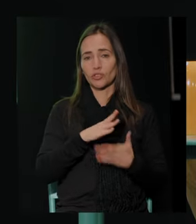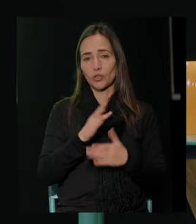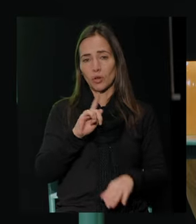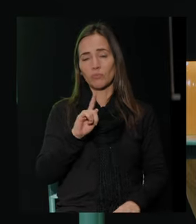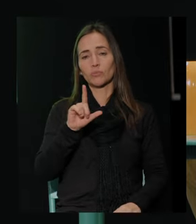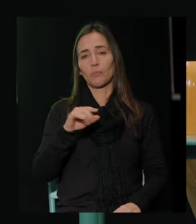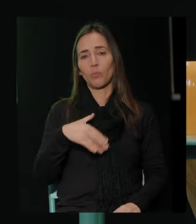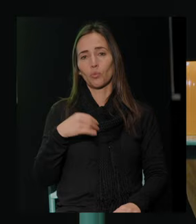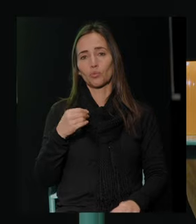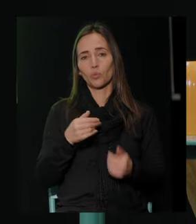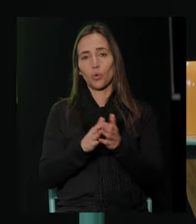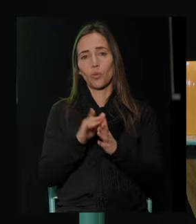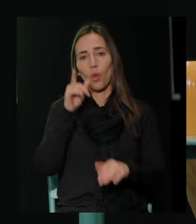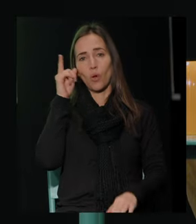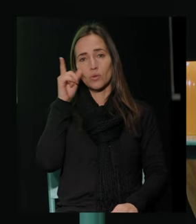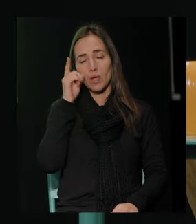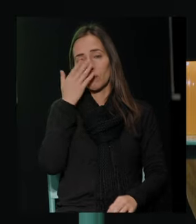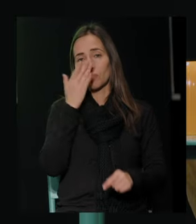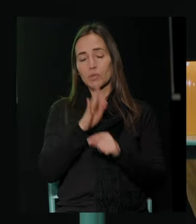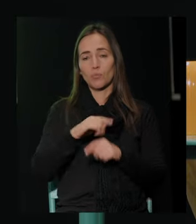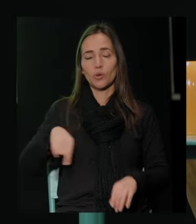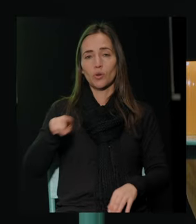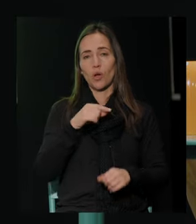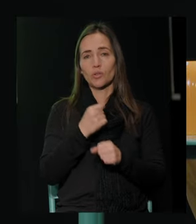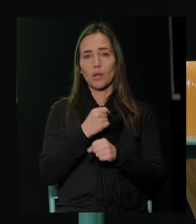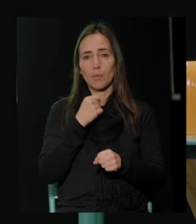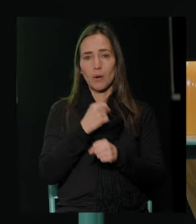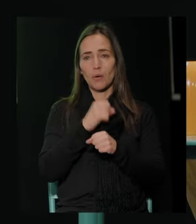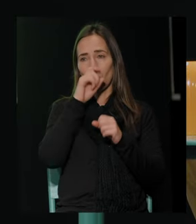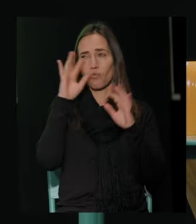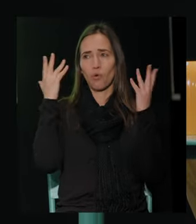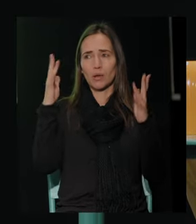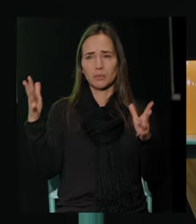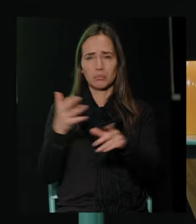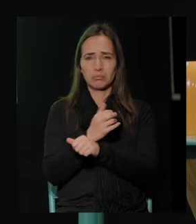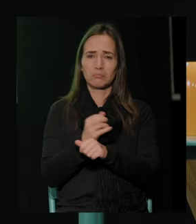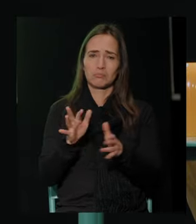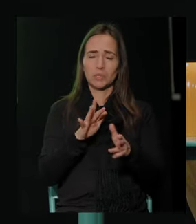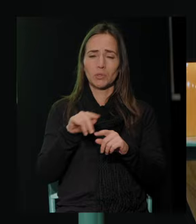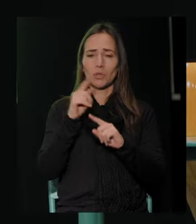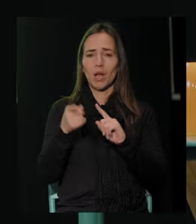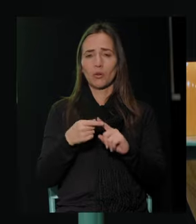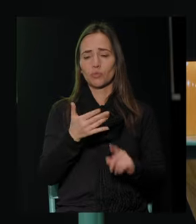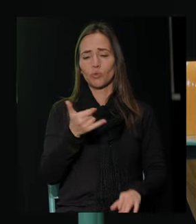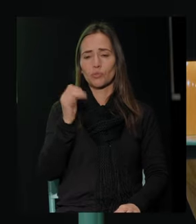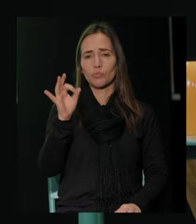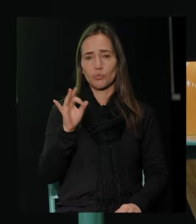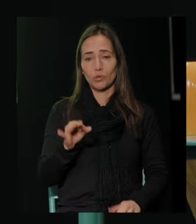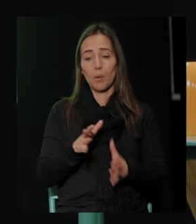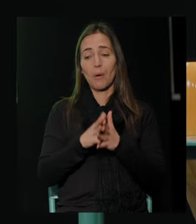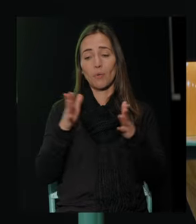inteiro. Por exemplo, em Lousada, onde nós trabalhamos, a taxa de desflorestação é mais ou menos 2% por ano, a maioria disso é para a